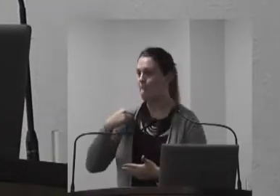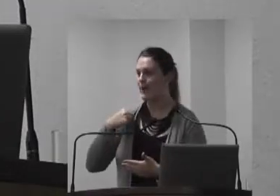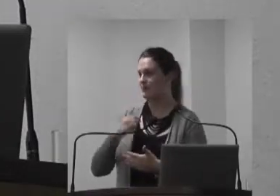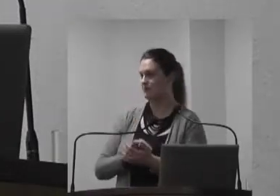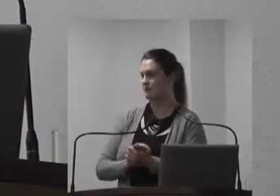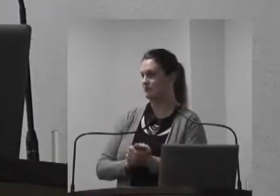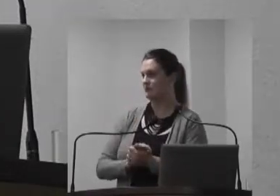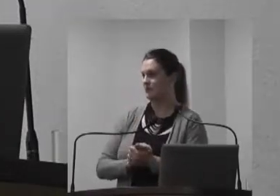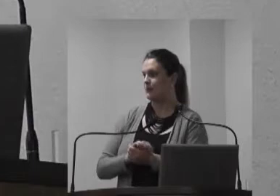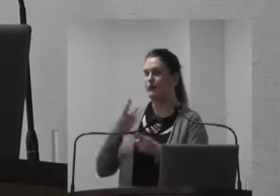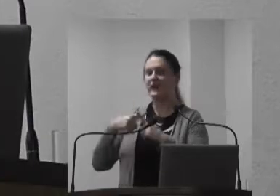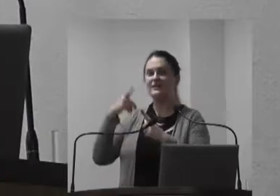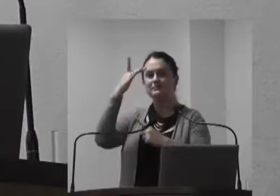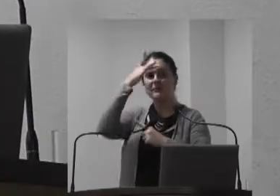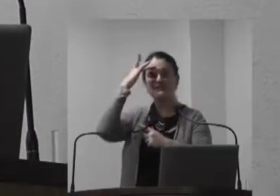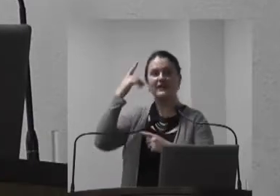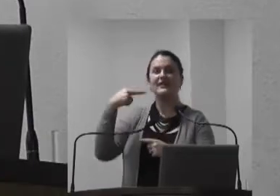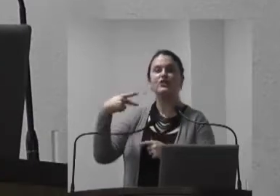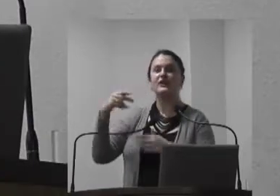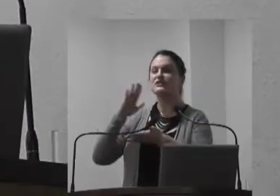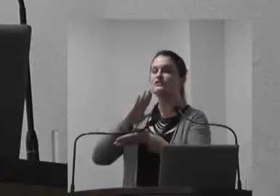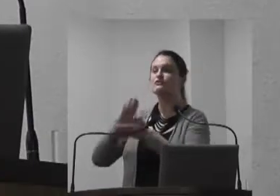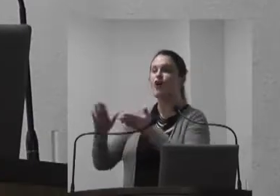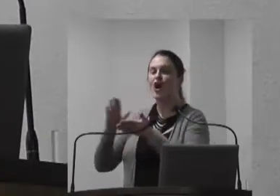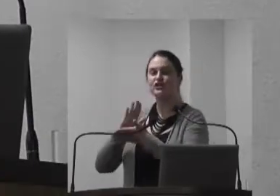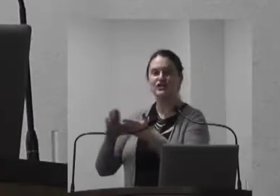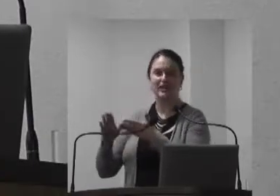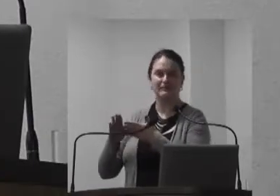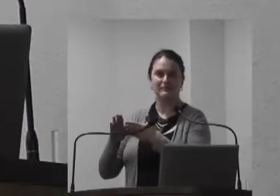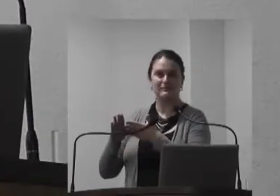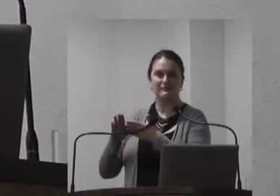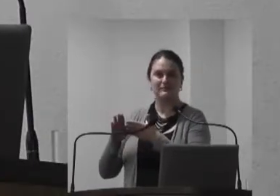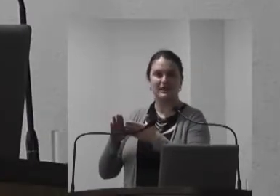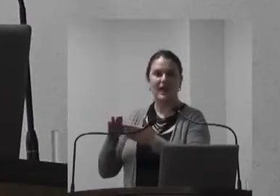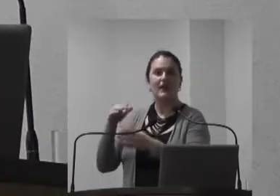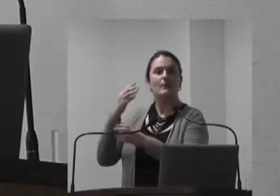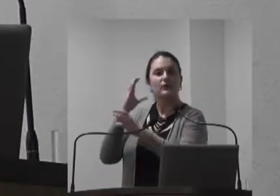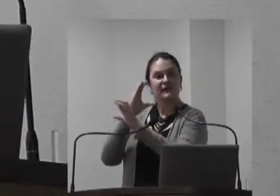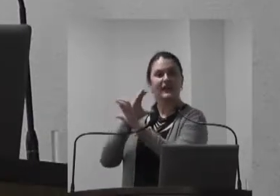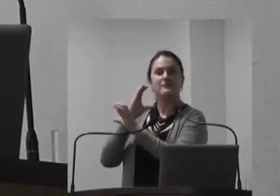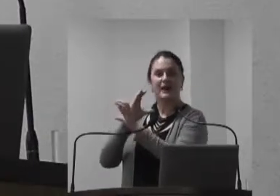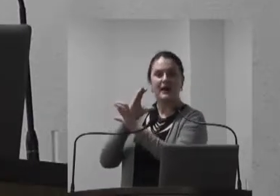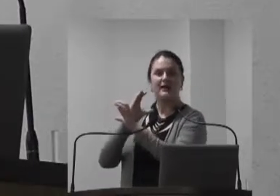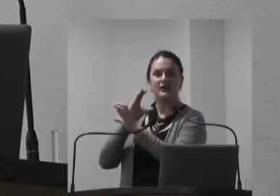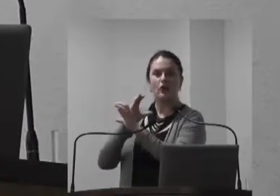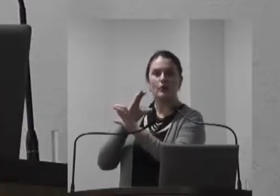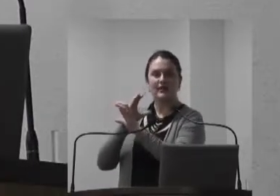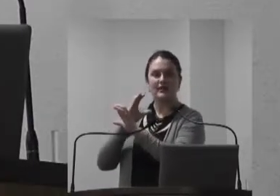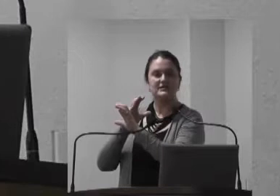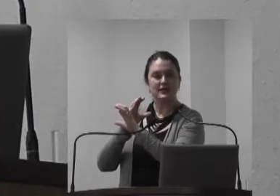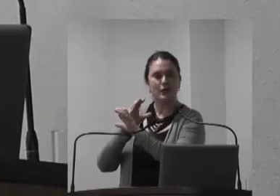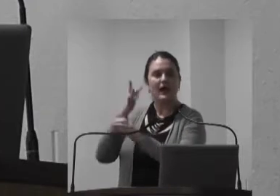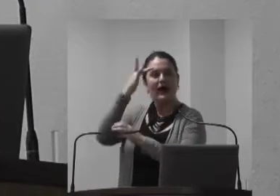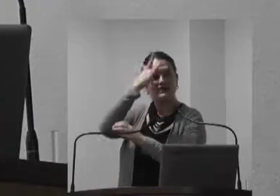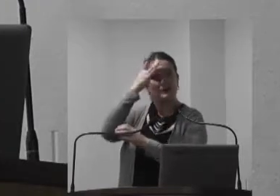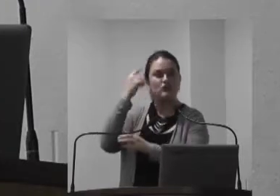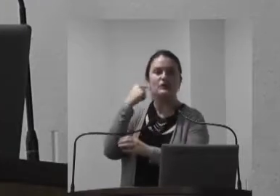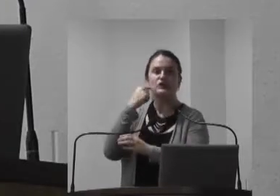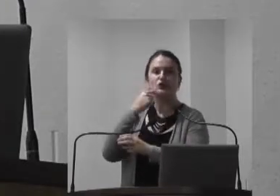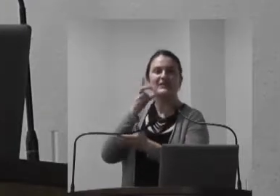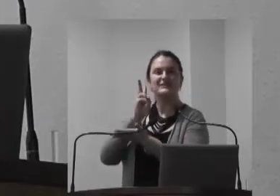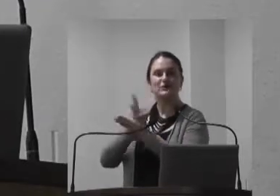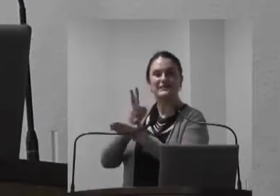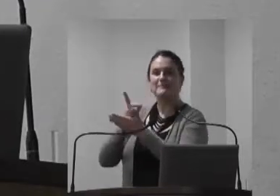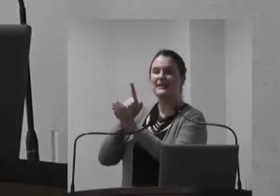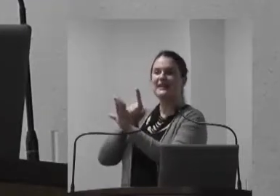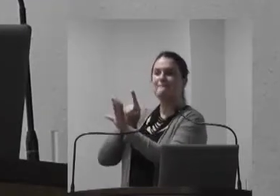uma roupa, porque as vendedoras fogem, né? Porque tem barreira de comunicação. As